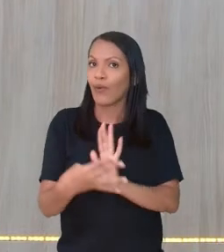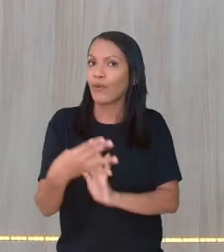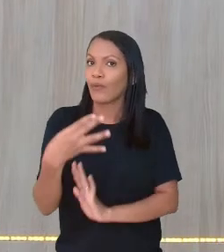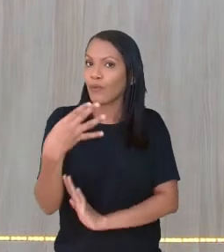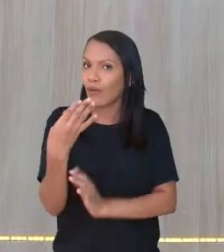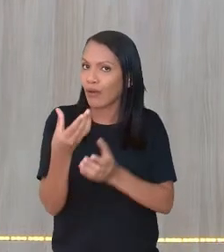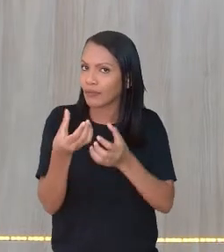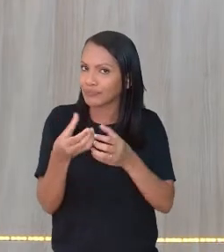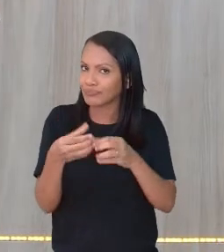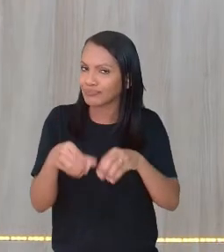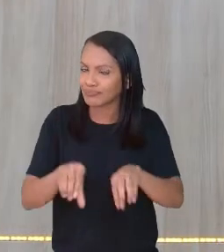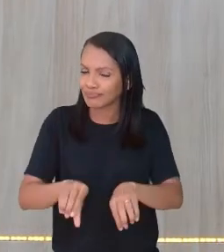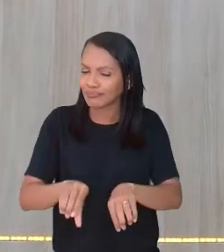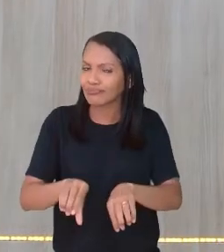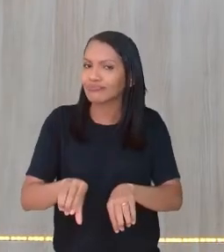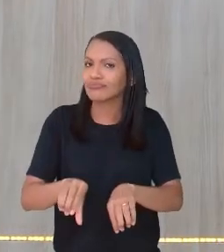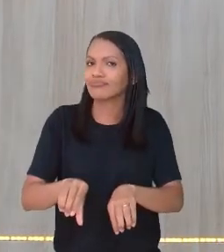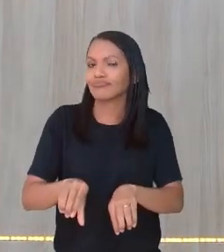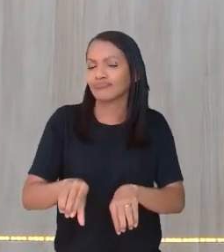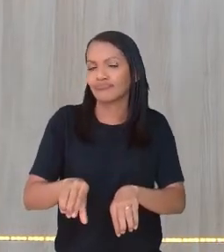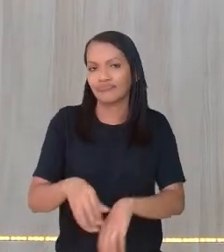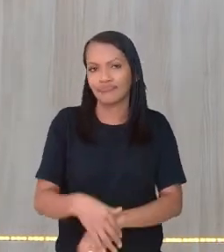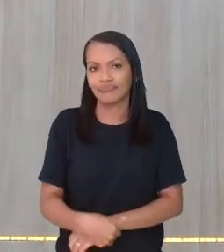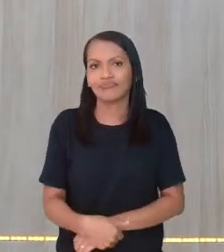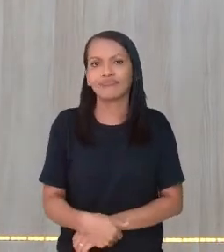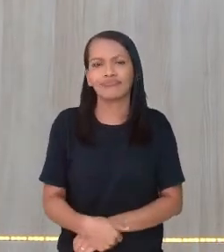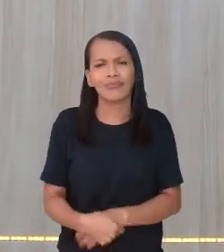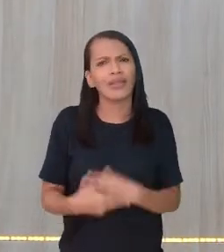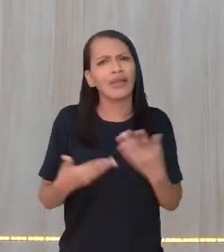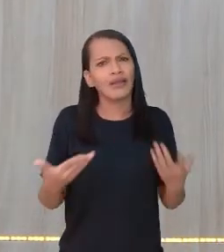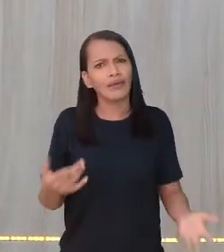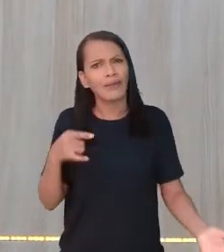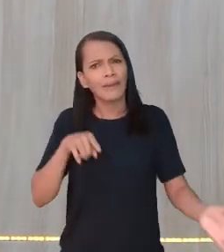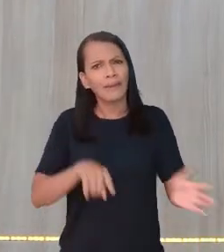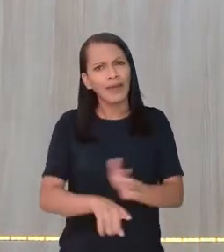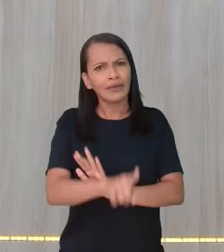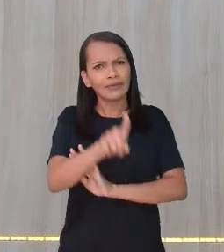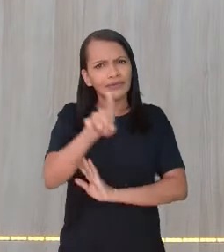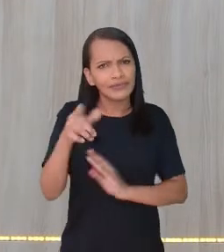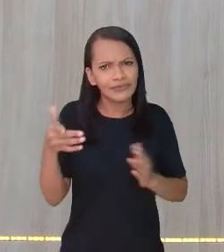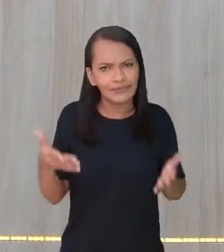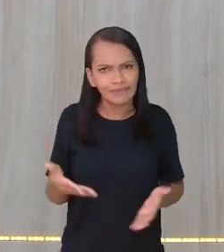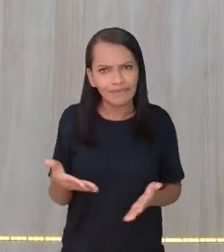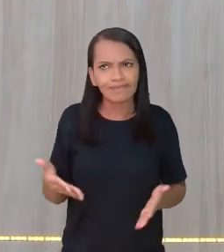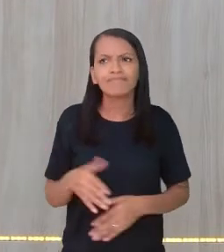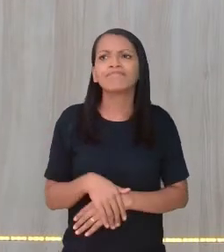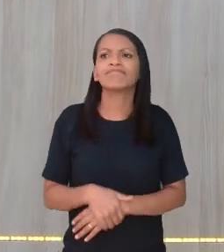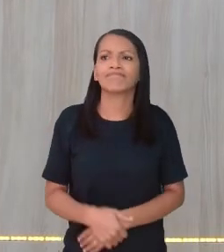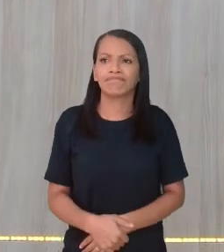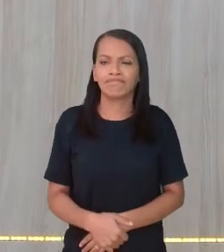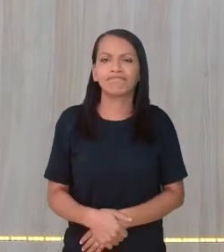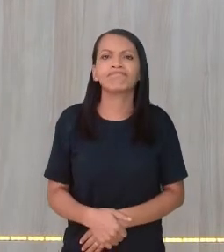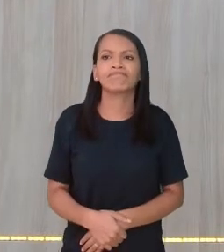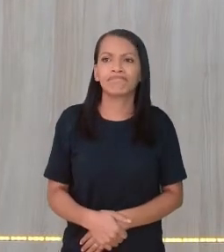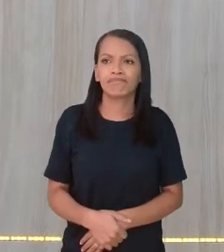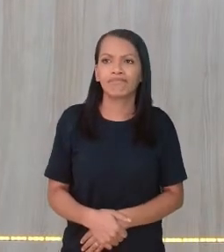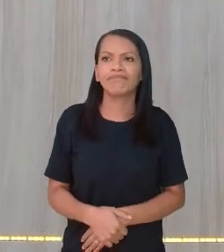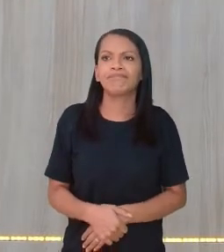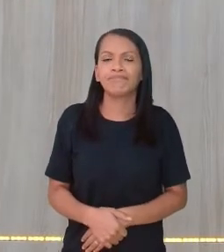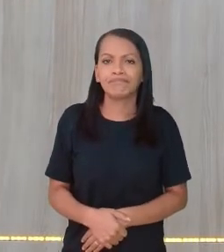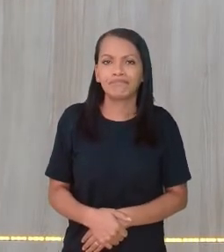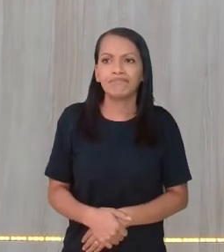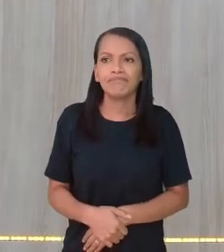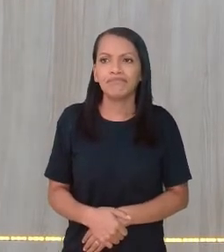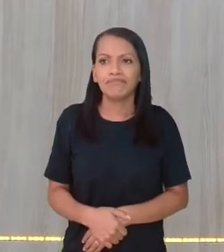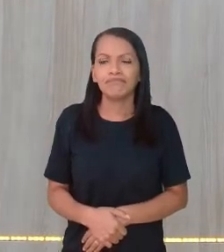igual aí a 4 ovos. Agora, se eu perguntasse assim, um terço, certo? Ela vai usar